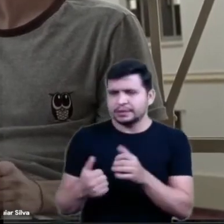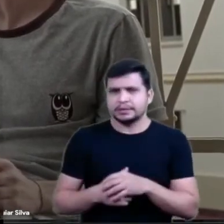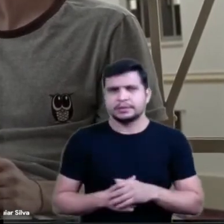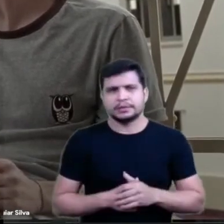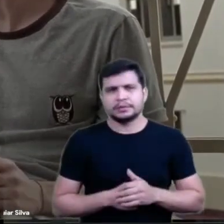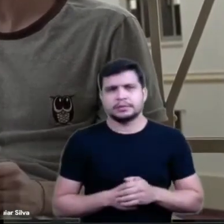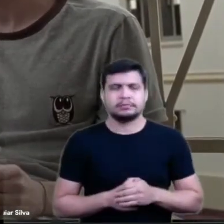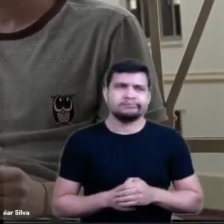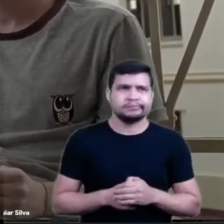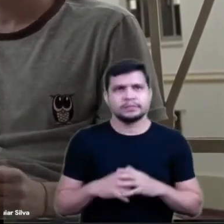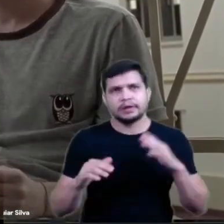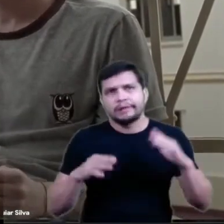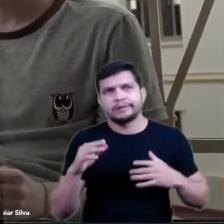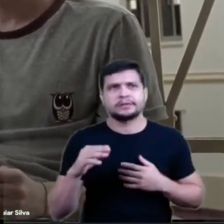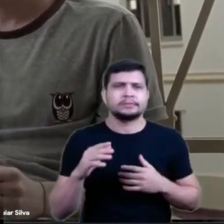Nem sempre.